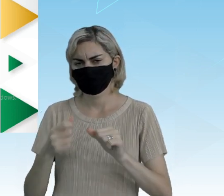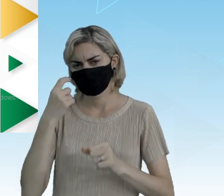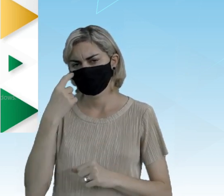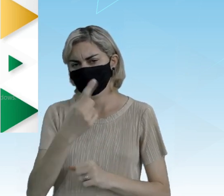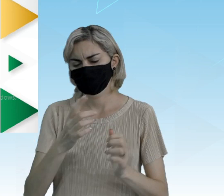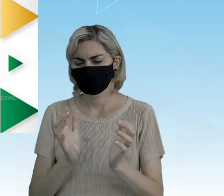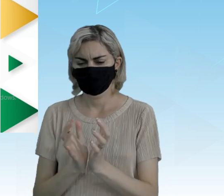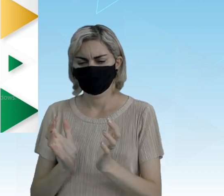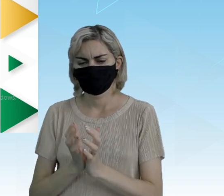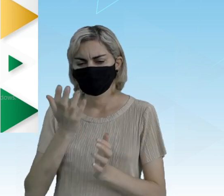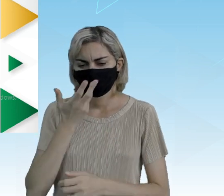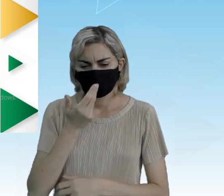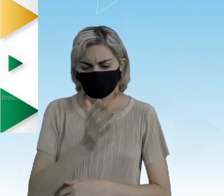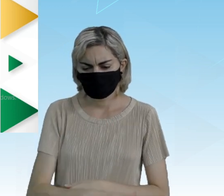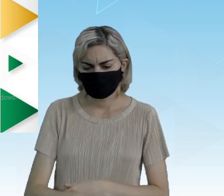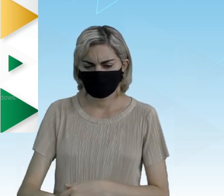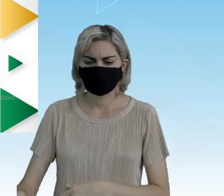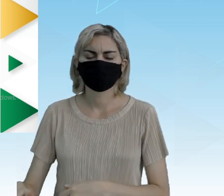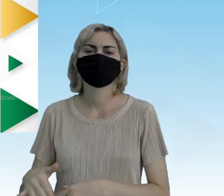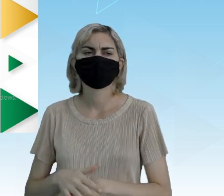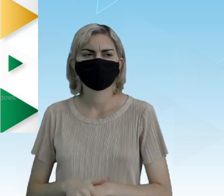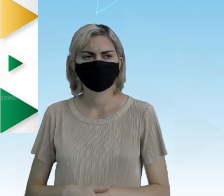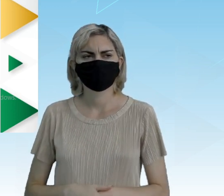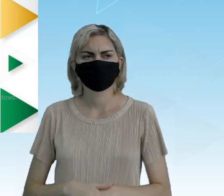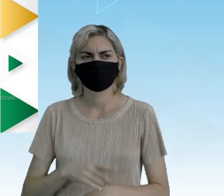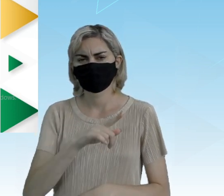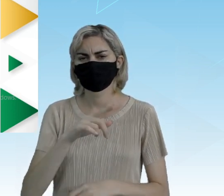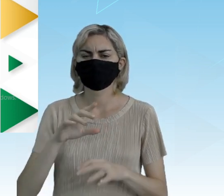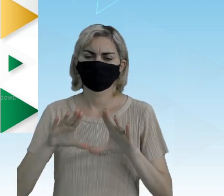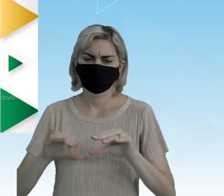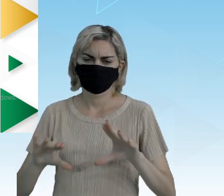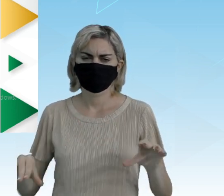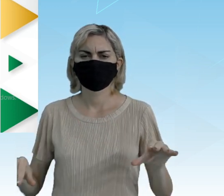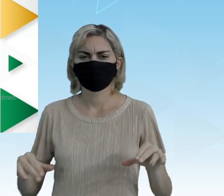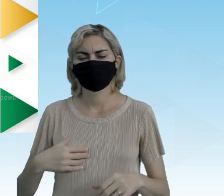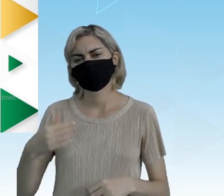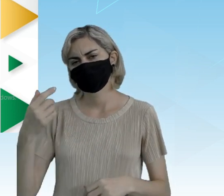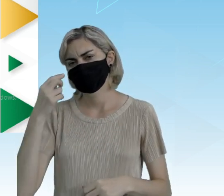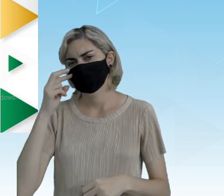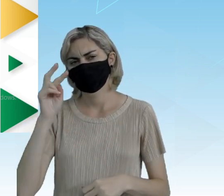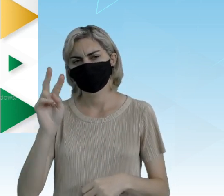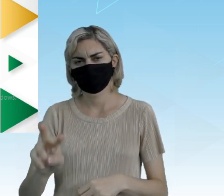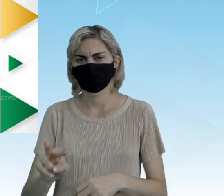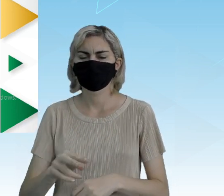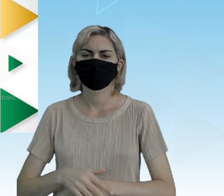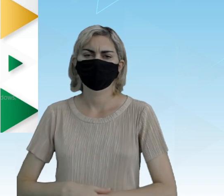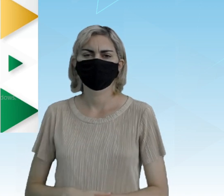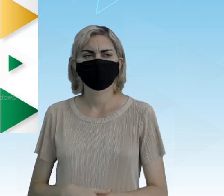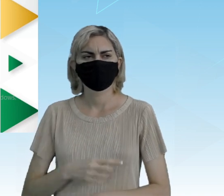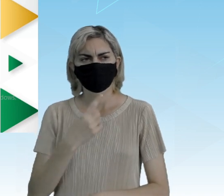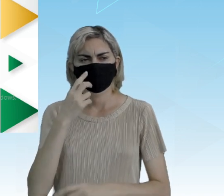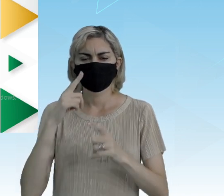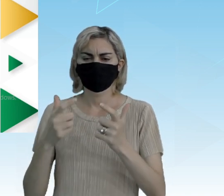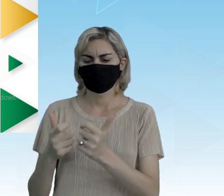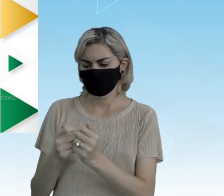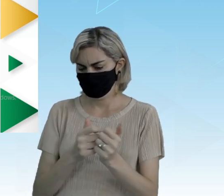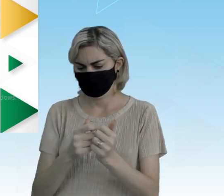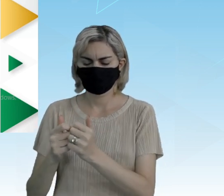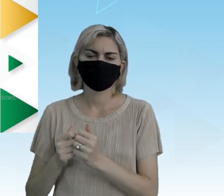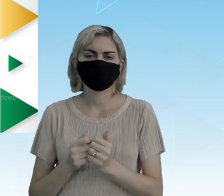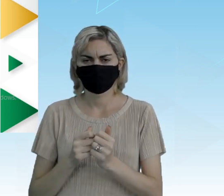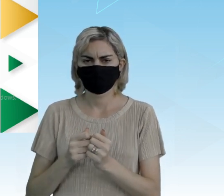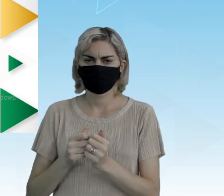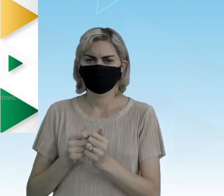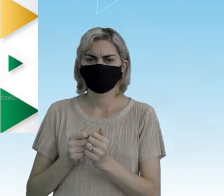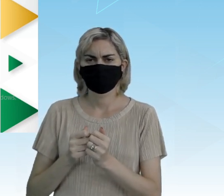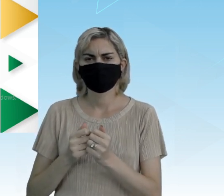um grupo de criança que eles estão ali no sofá, eles mal olham um para o outro, um está no videogame, outro no